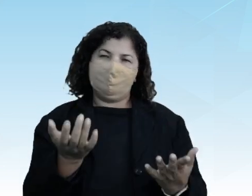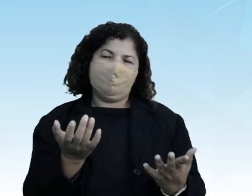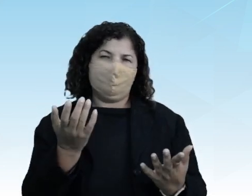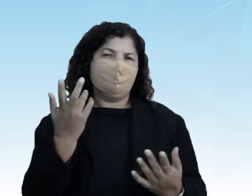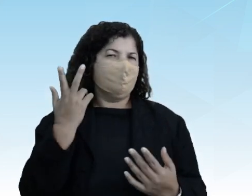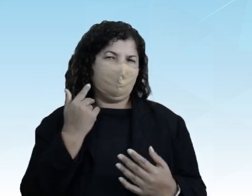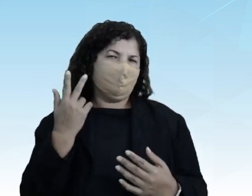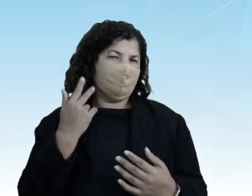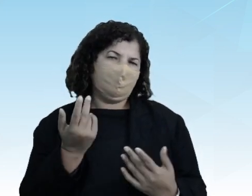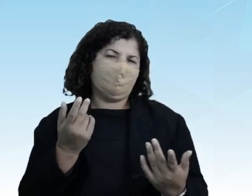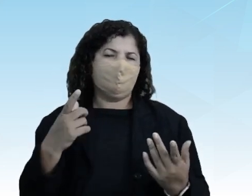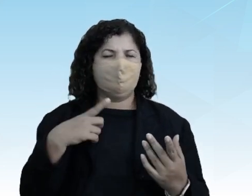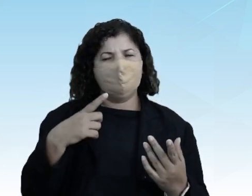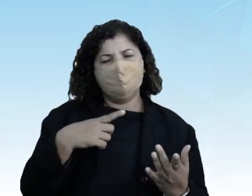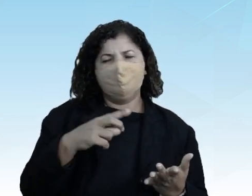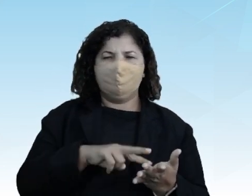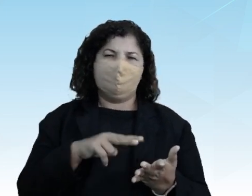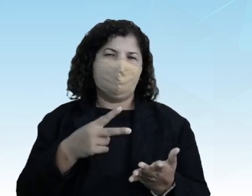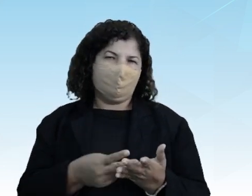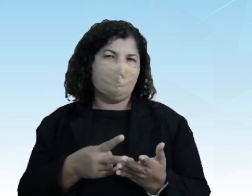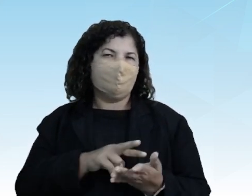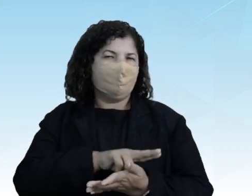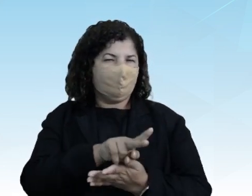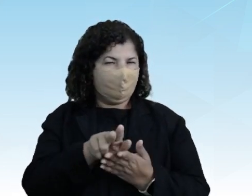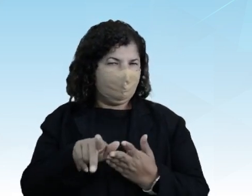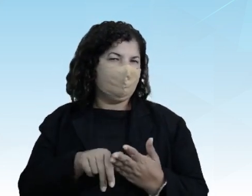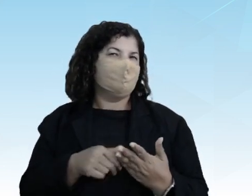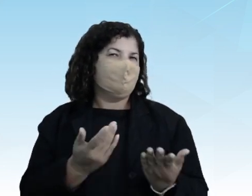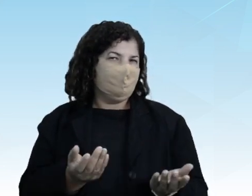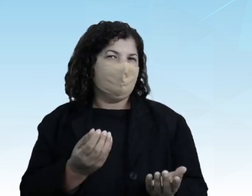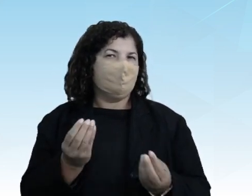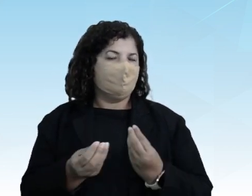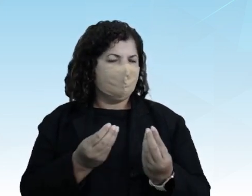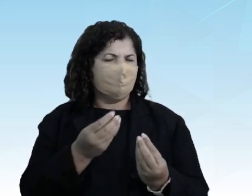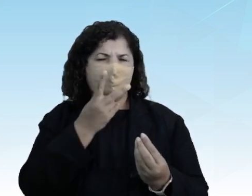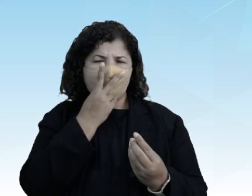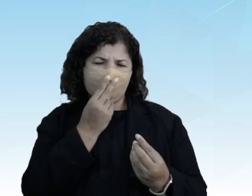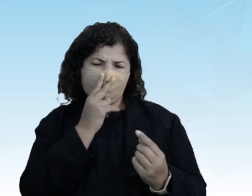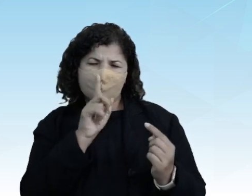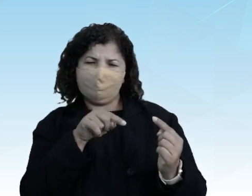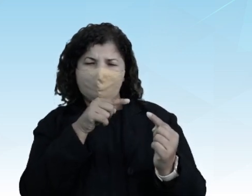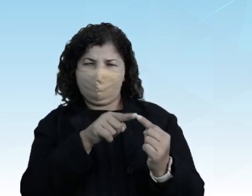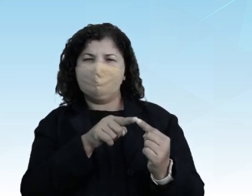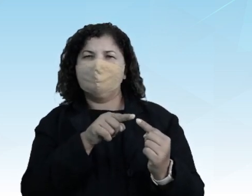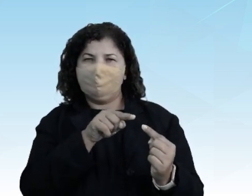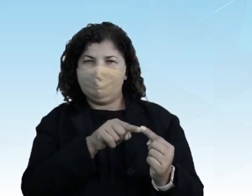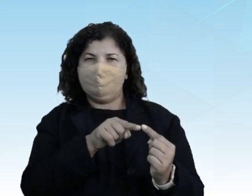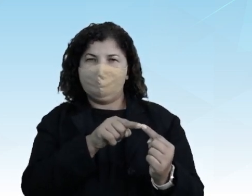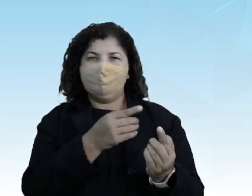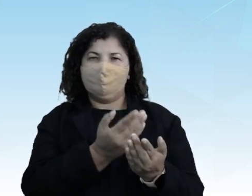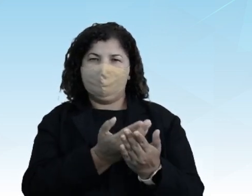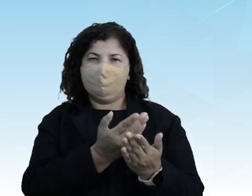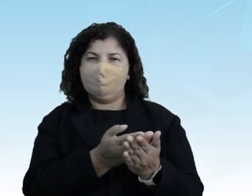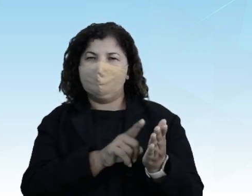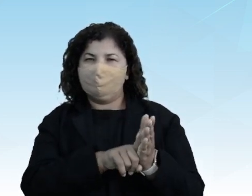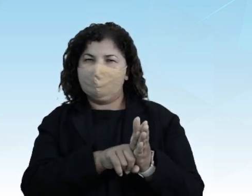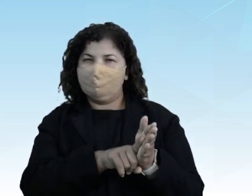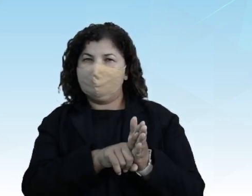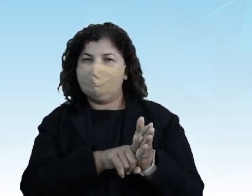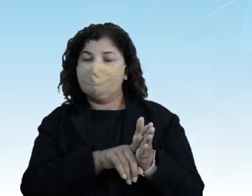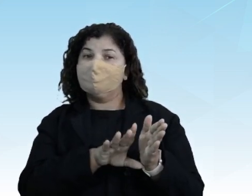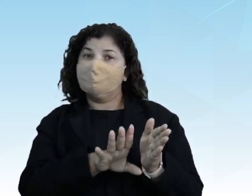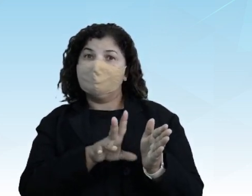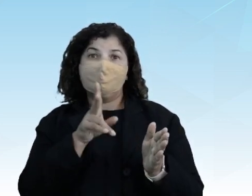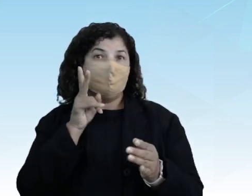termos interpretações diferentes sobre o mesmo objeto de estudo, né? Basta que o